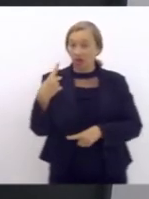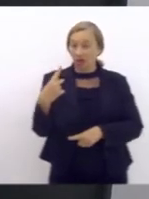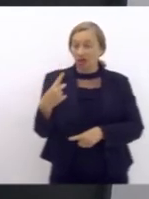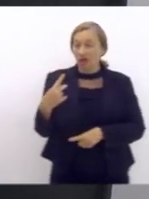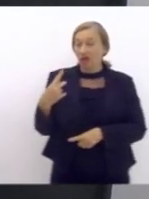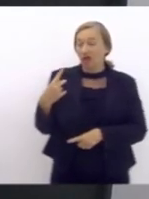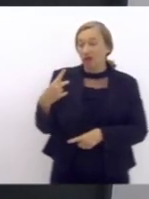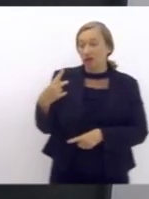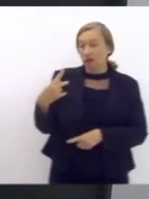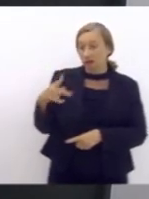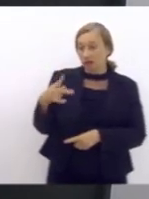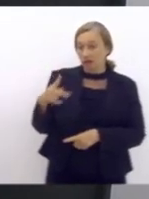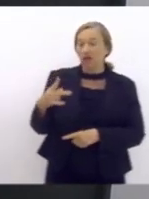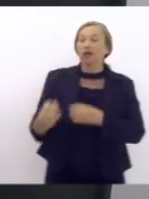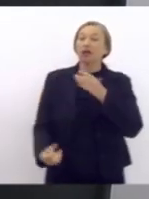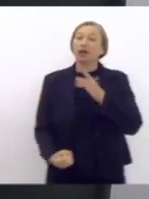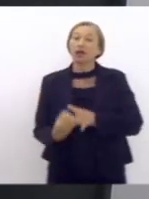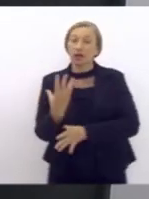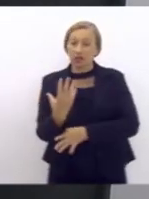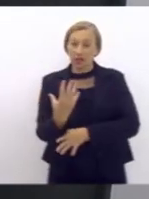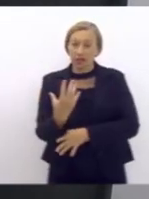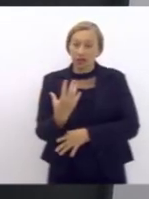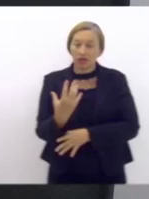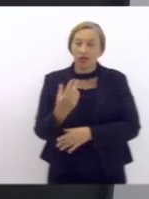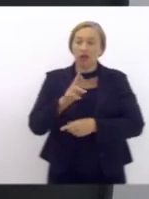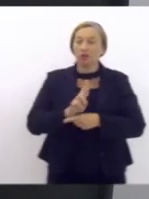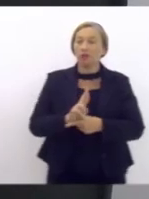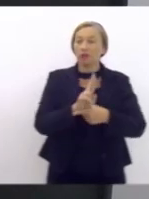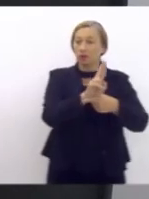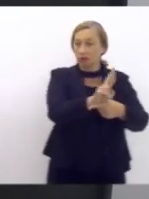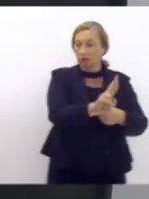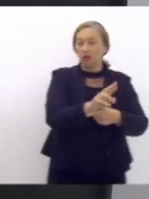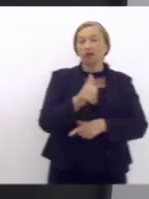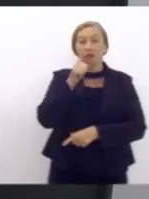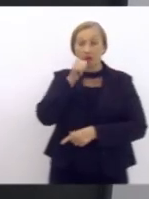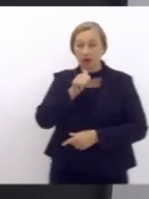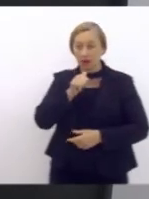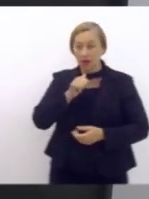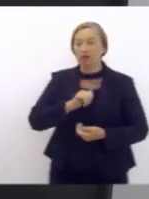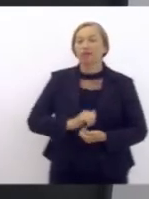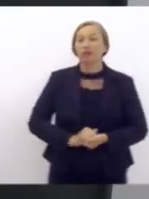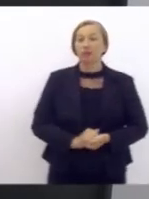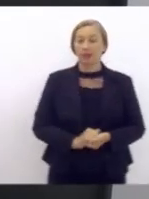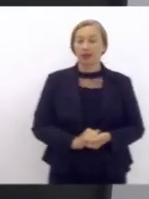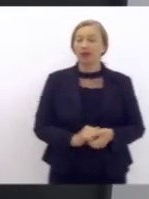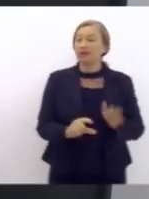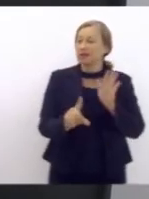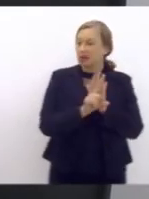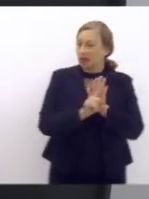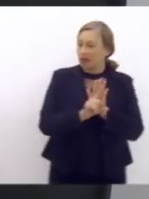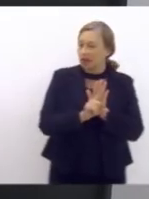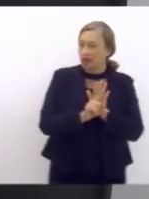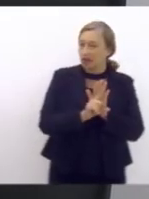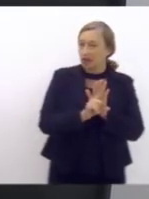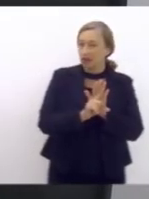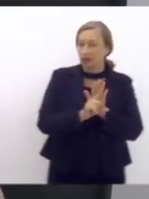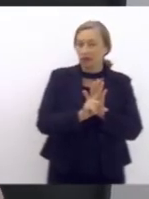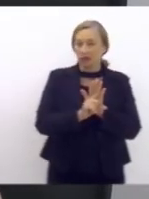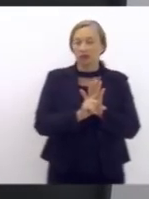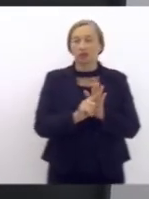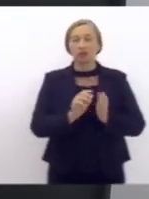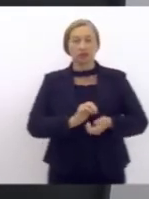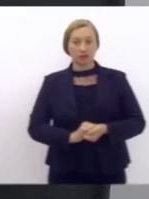a legislação que cria a Procuradoria da Mulher. Essa lei foi originalmente, a